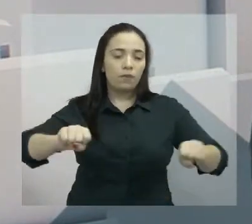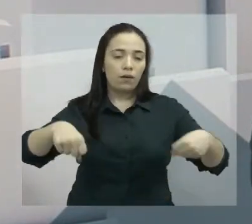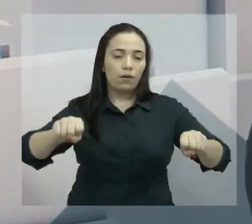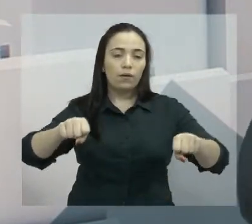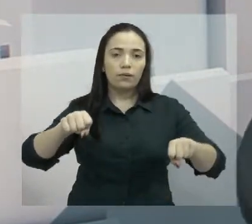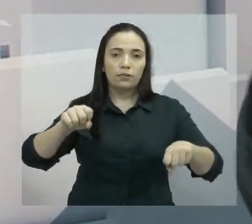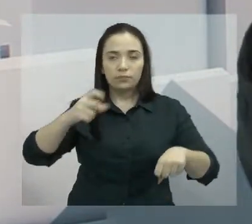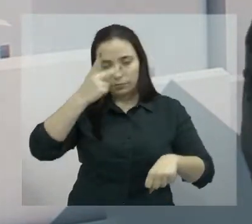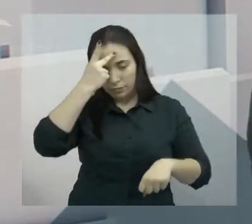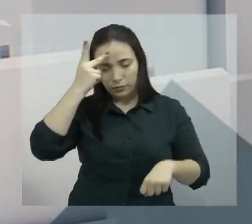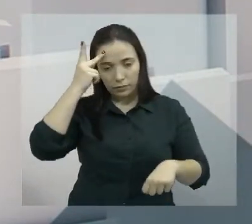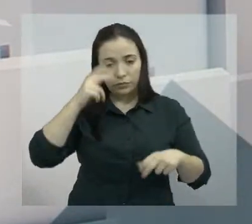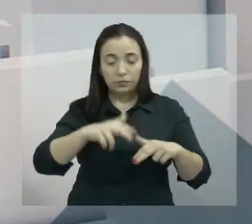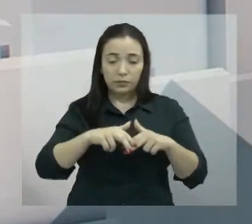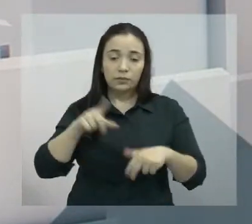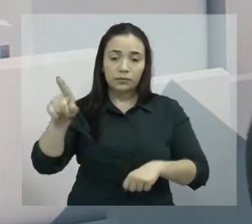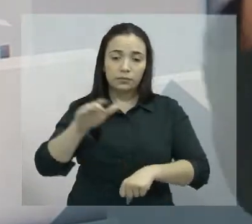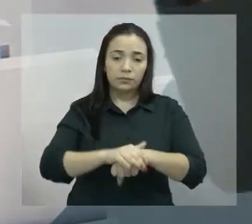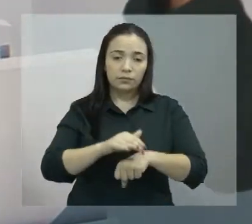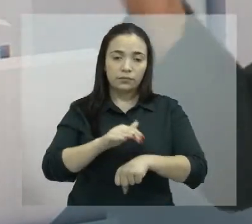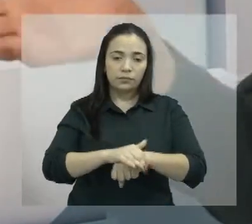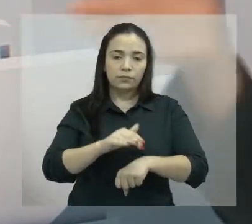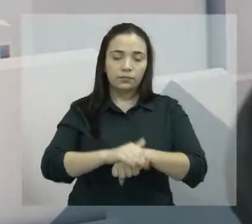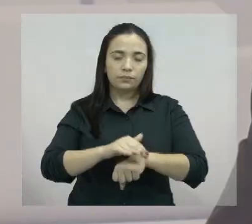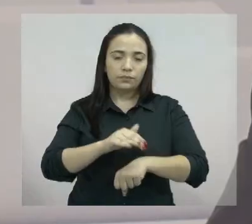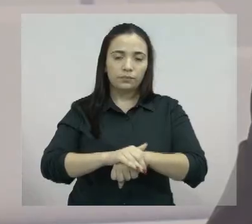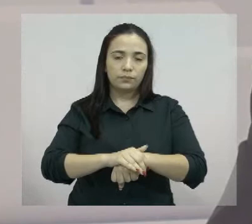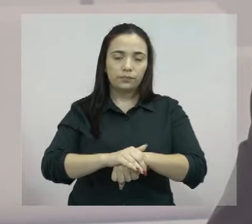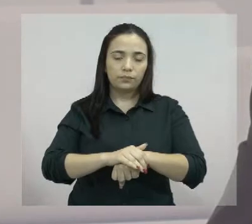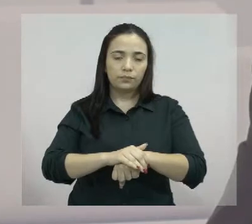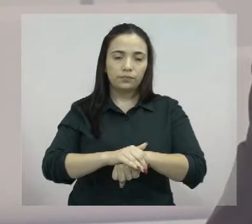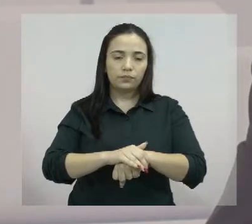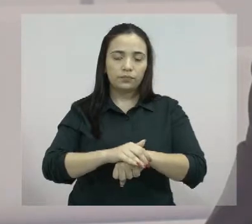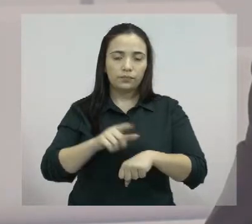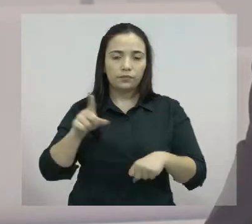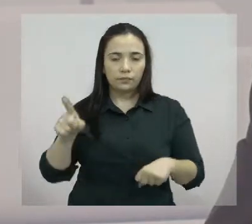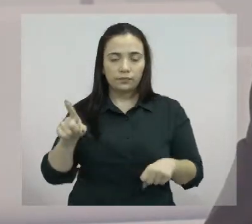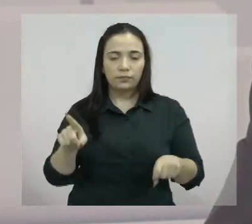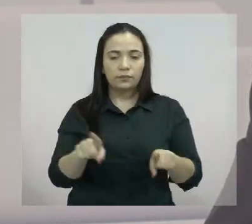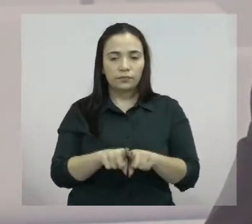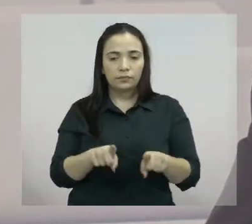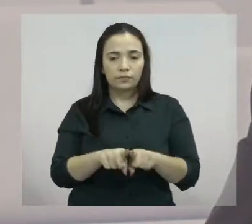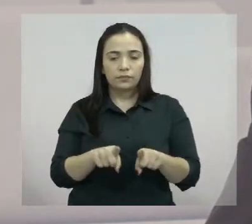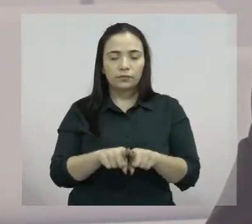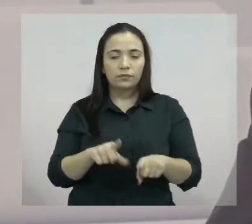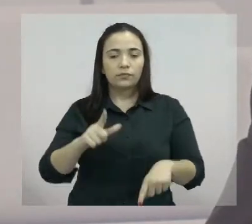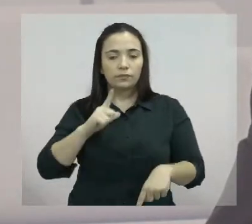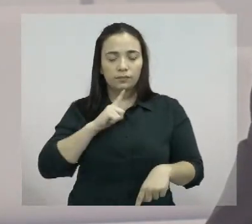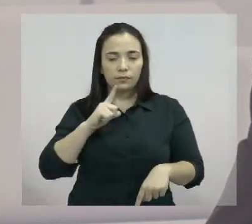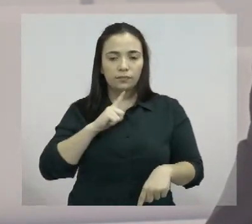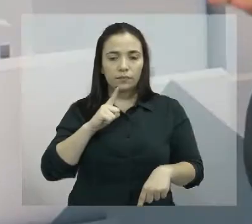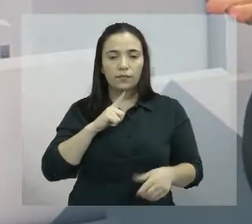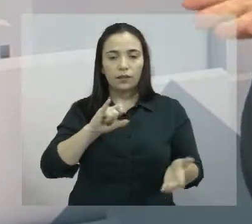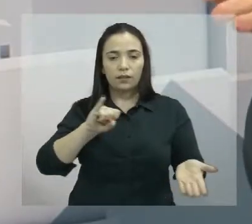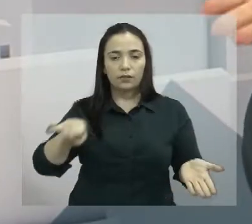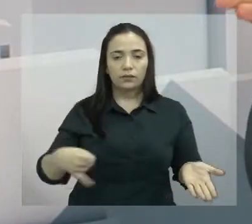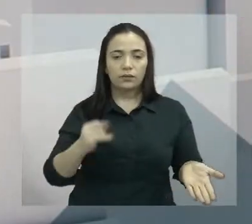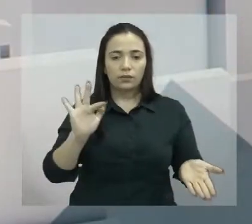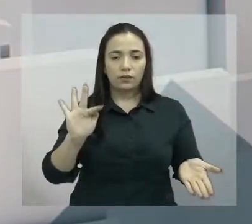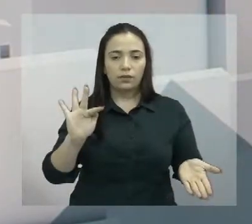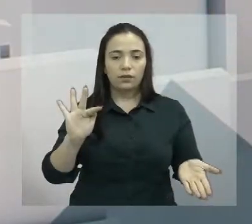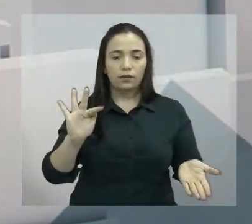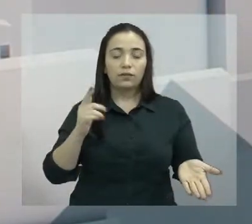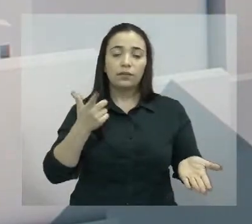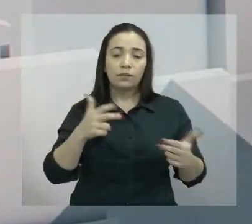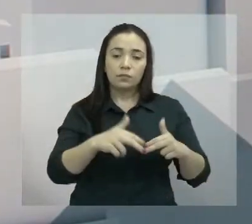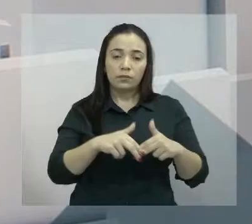isso é afirmado pelos próprios, né, socorristas e também constatado no atendimento do IJF, né, do pronto